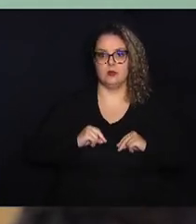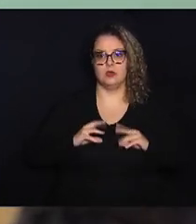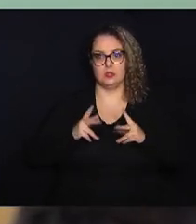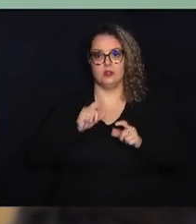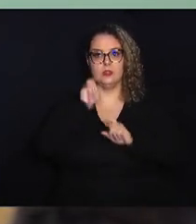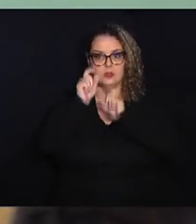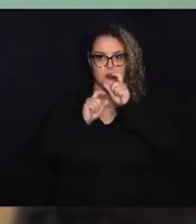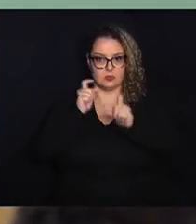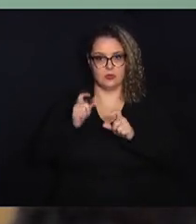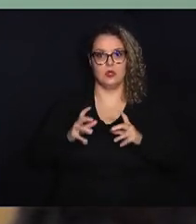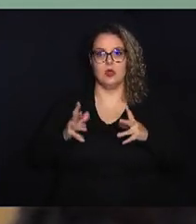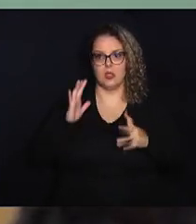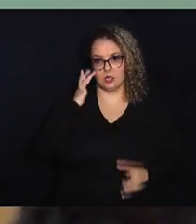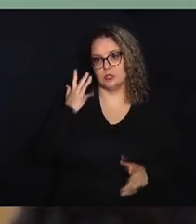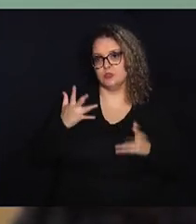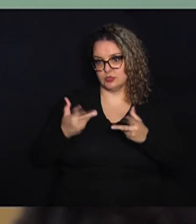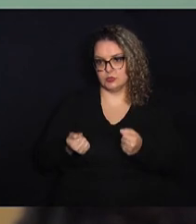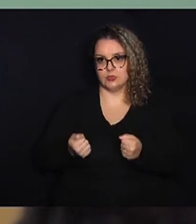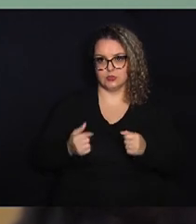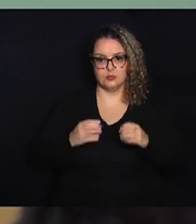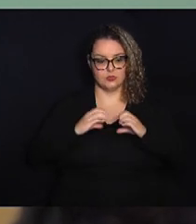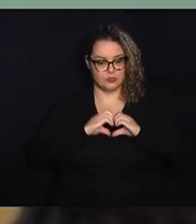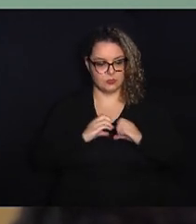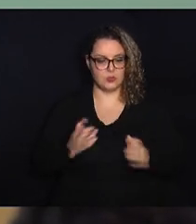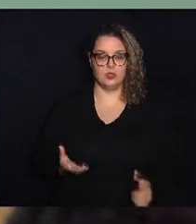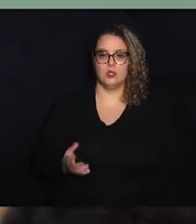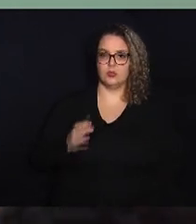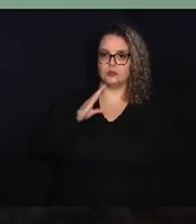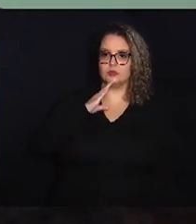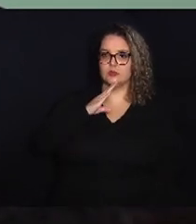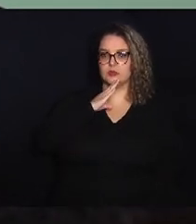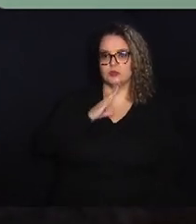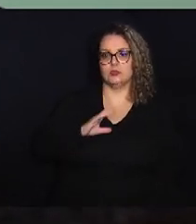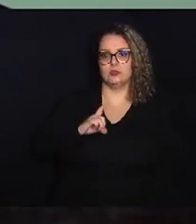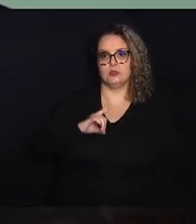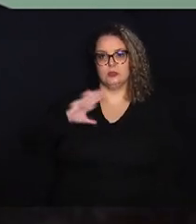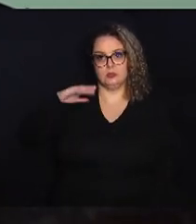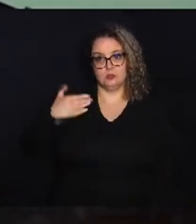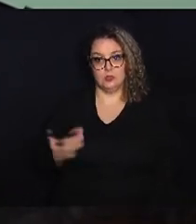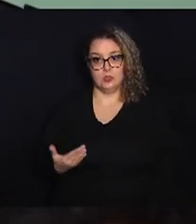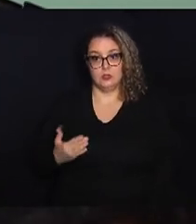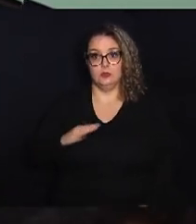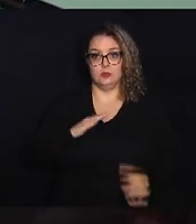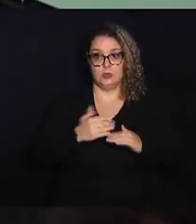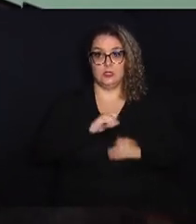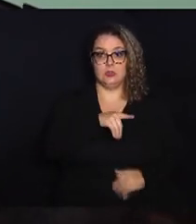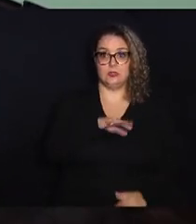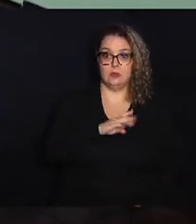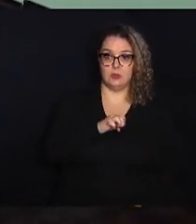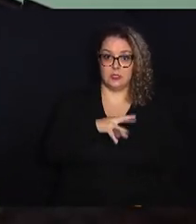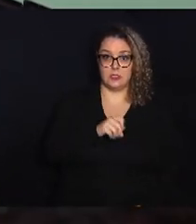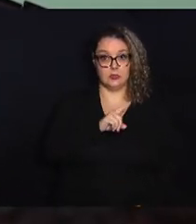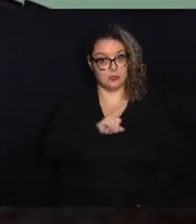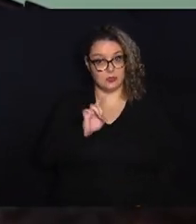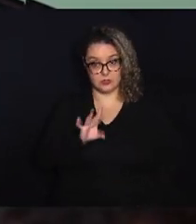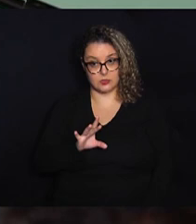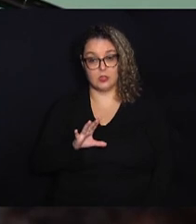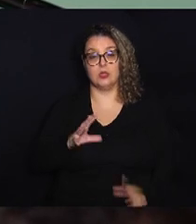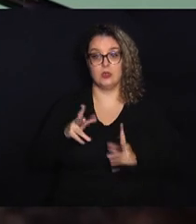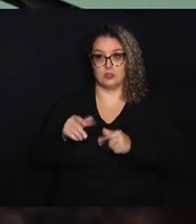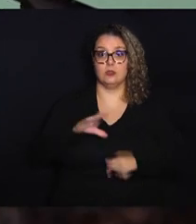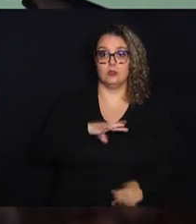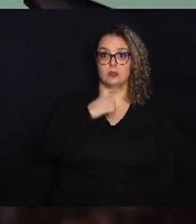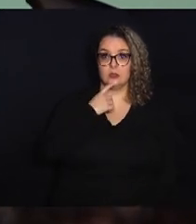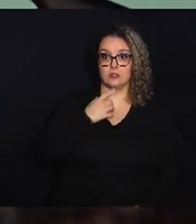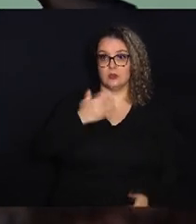que a gente fala. Acho que todo mundo aqui gosta do bar e tem um prestígio muito grande aqui no São Bernardo. Não no São Bernardo, em Campinas. Eu agradeço de